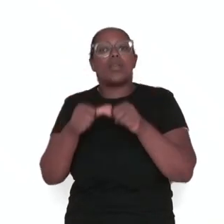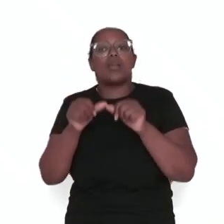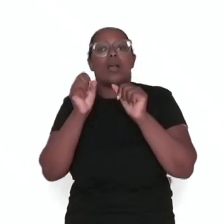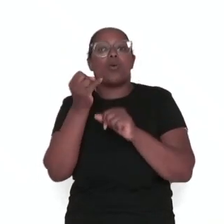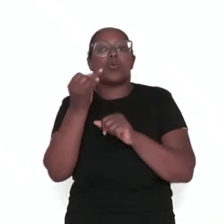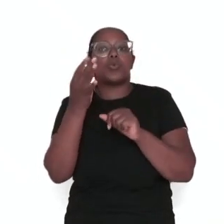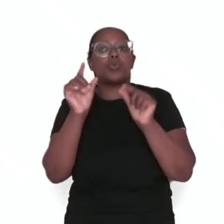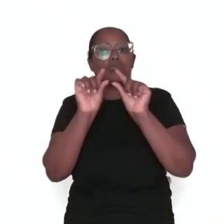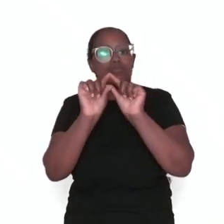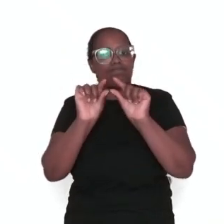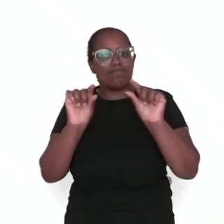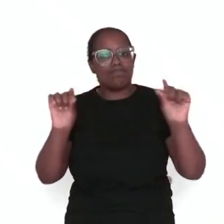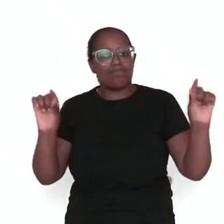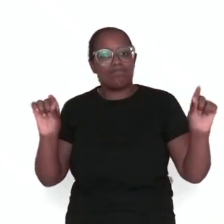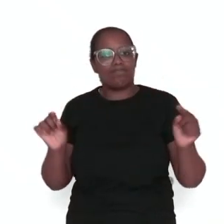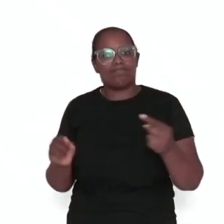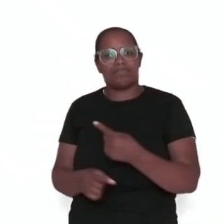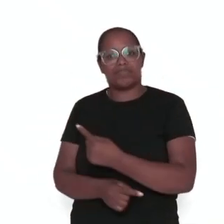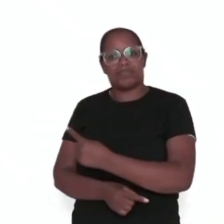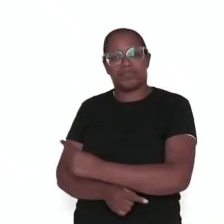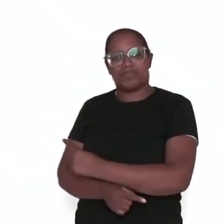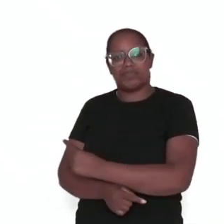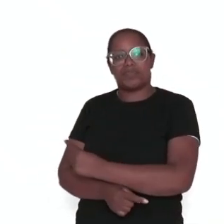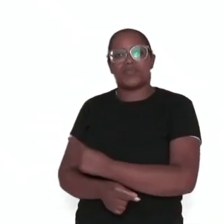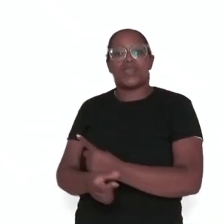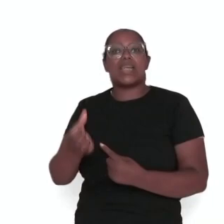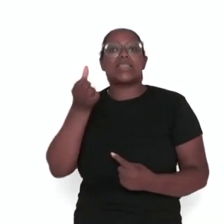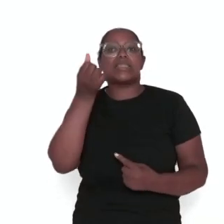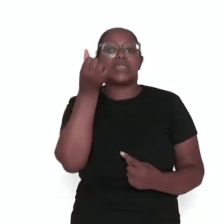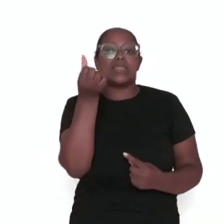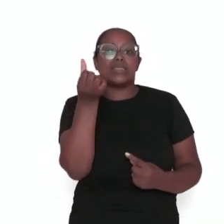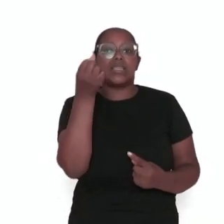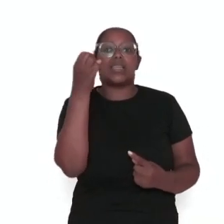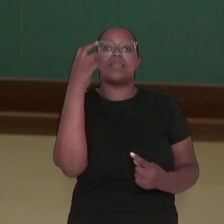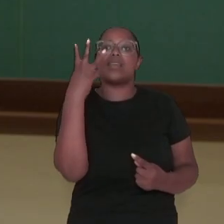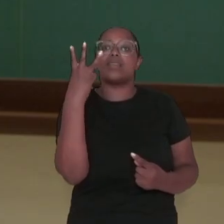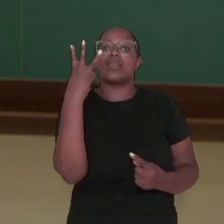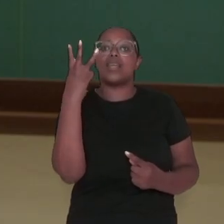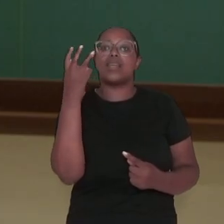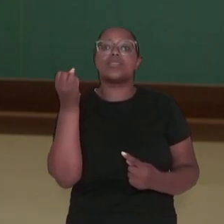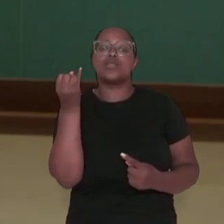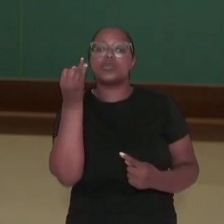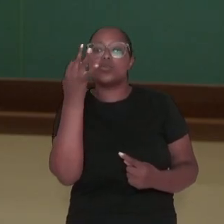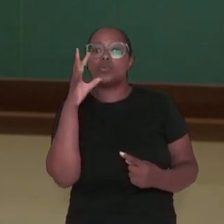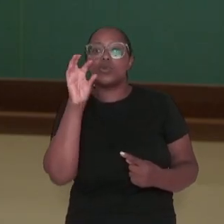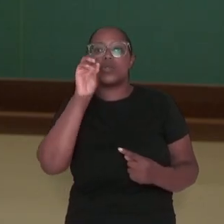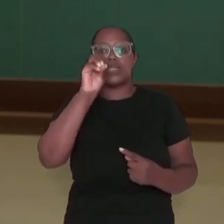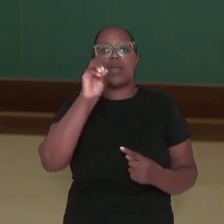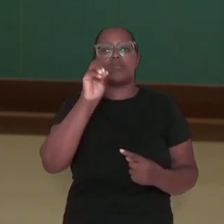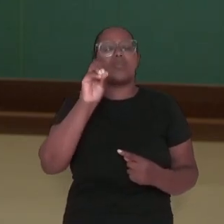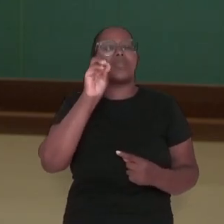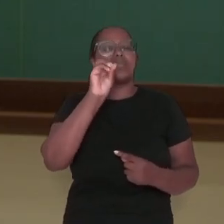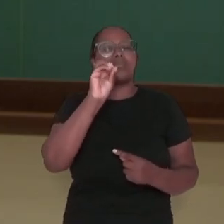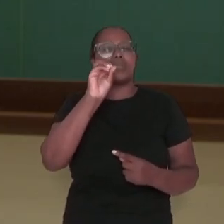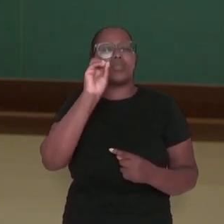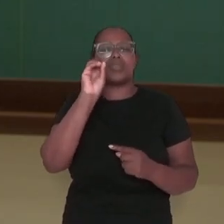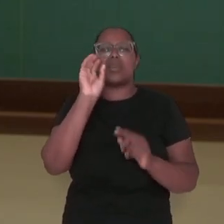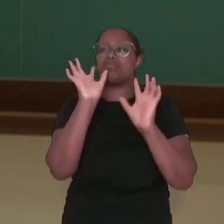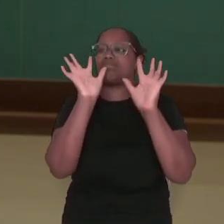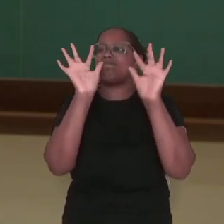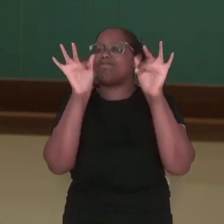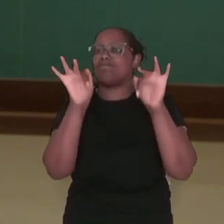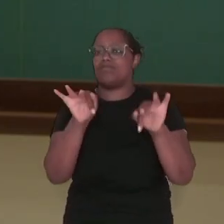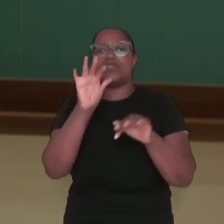Nós contamos aqui, pessoal, 63 zeros. Então, é um número extremamente grande que levaria um tempo para